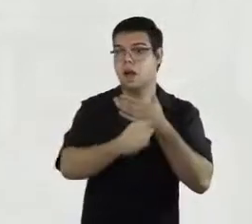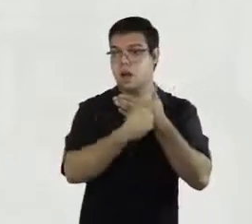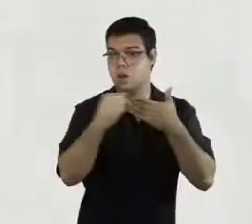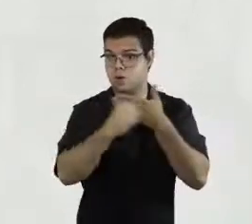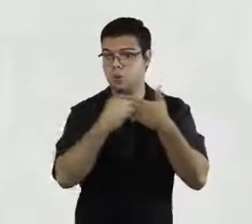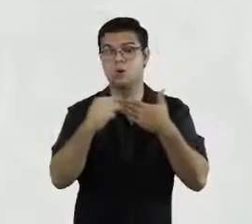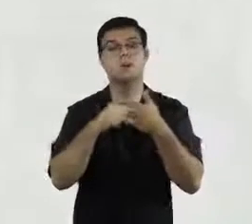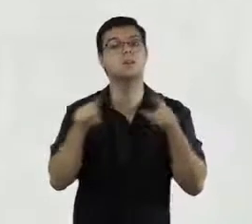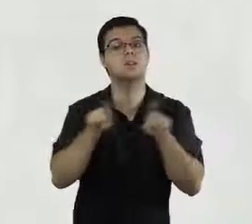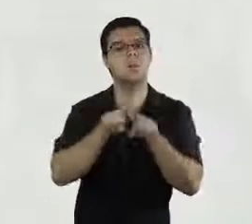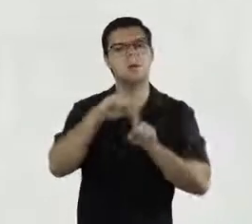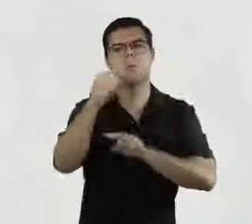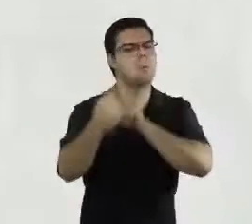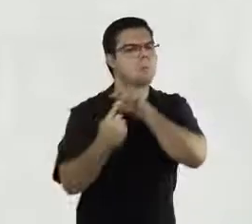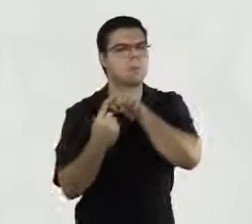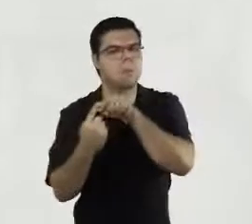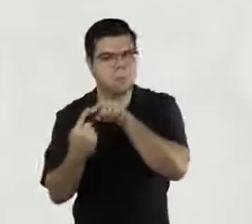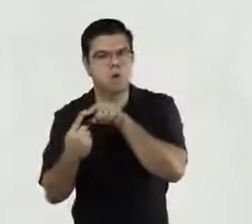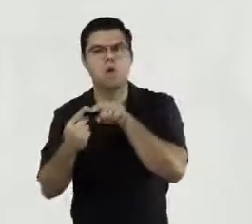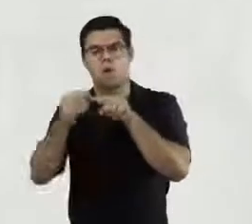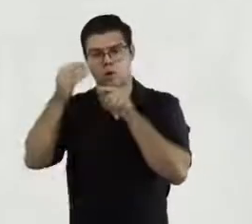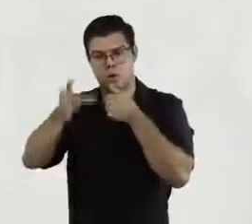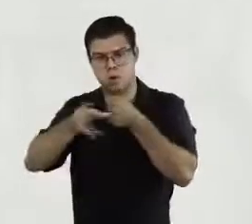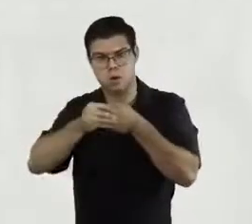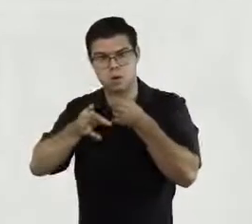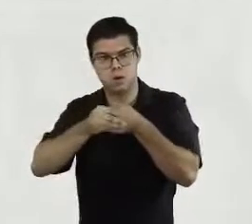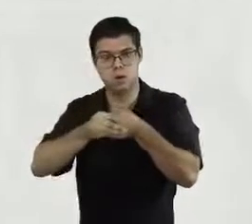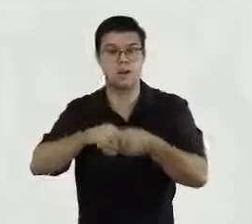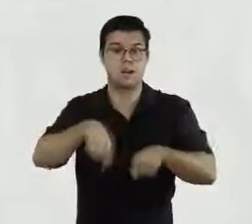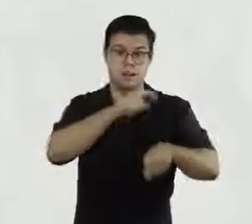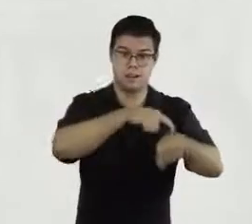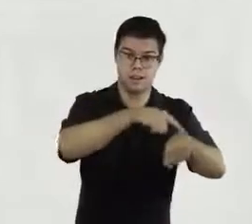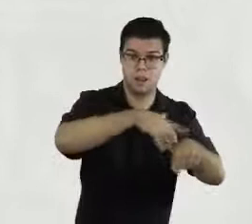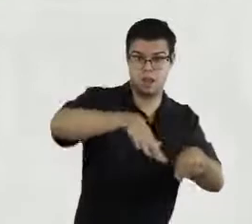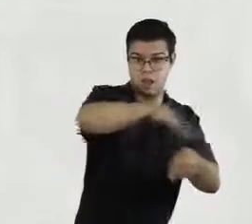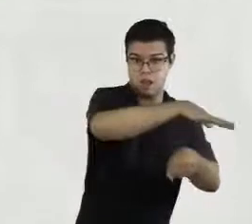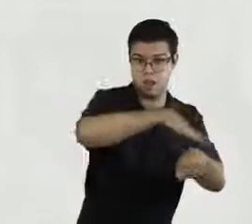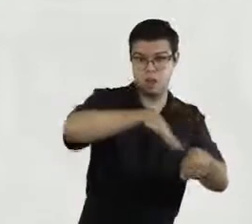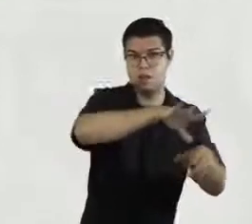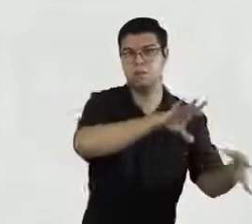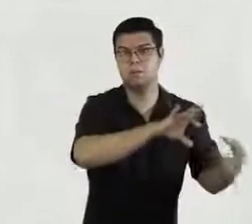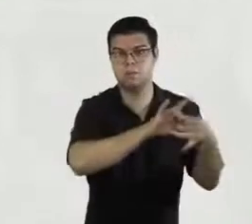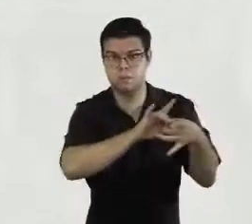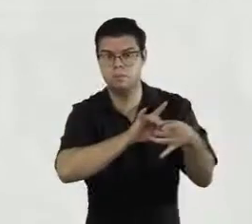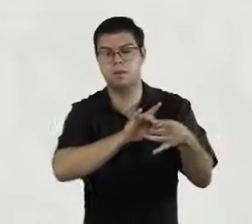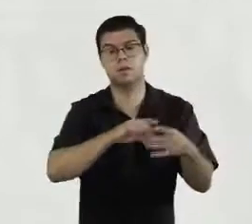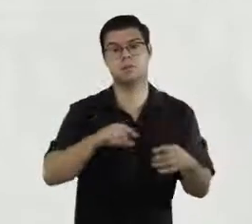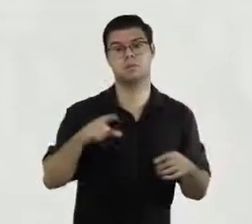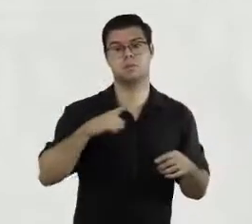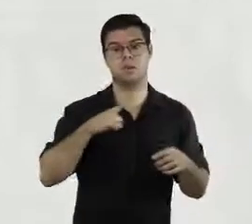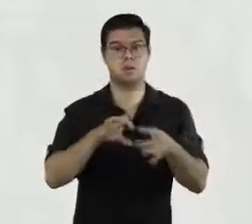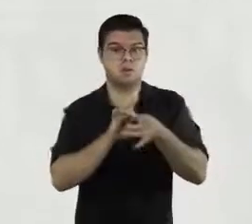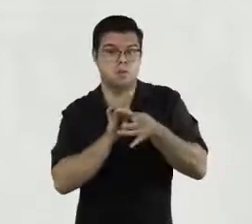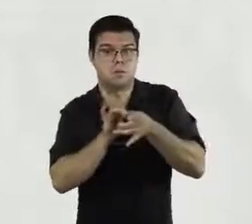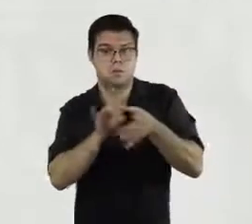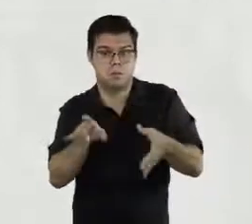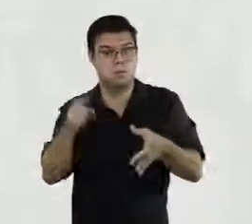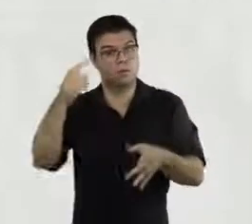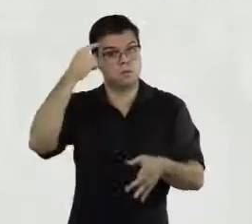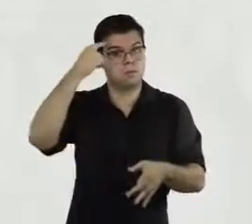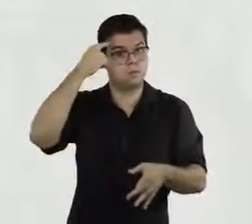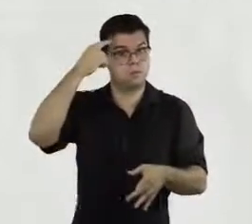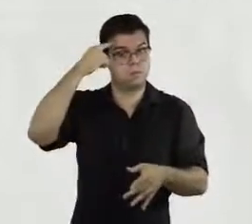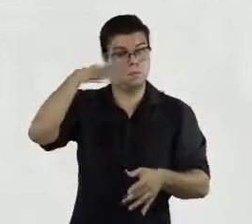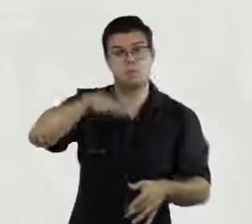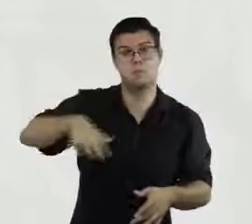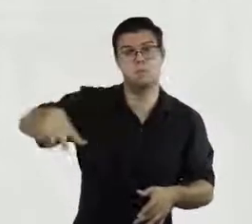do conhecimento em relação ao espaço-tempo que enseja a disponibilidade intelectual registrada para o público